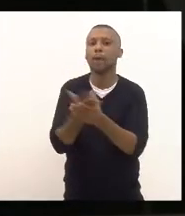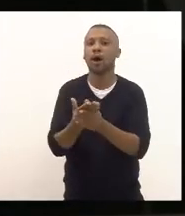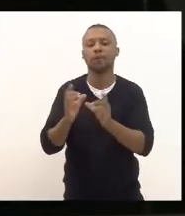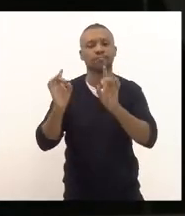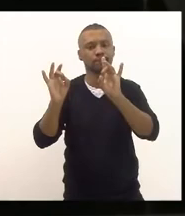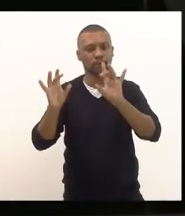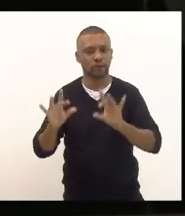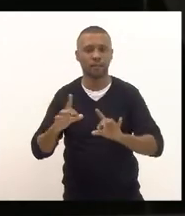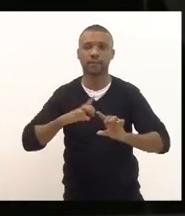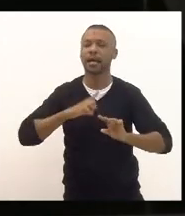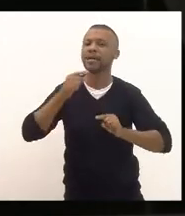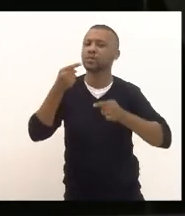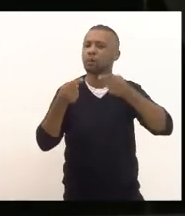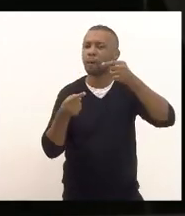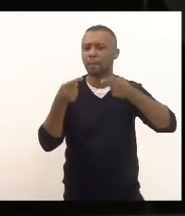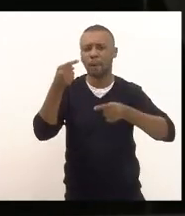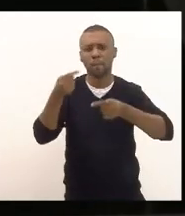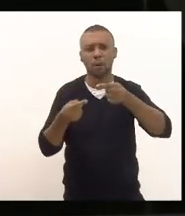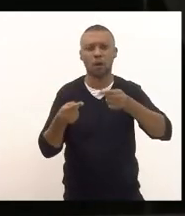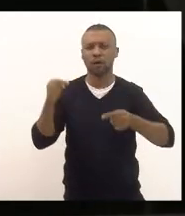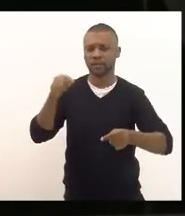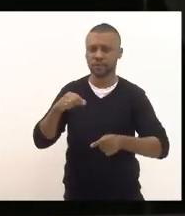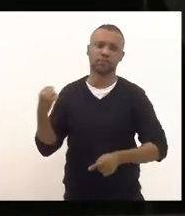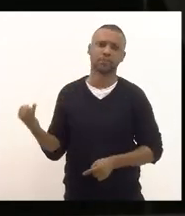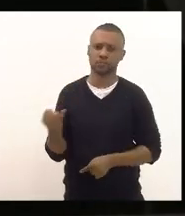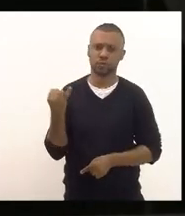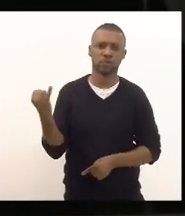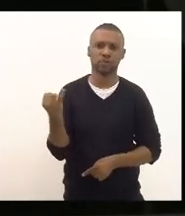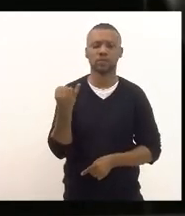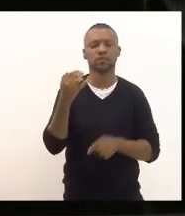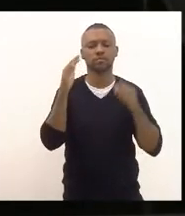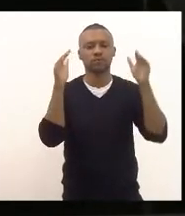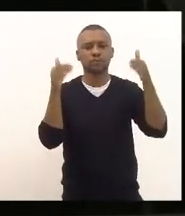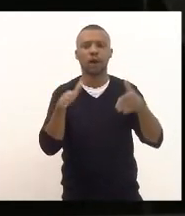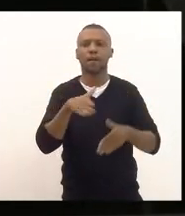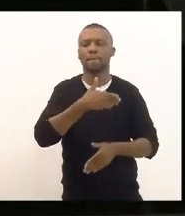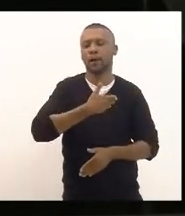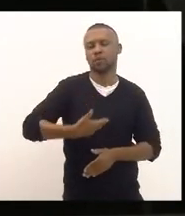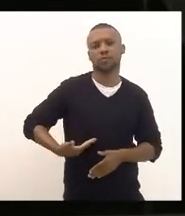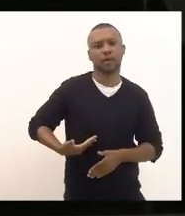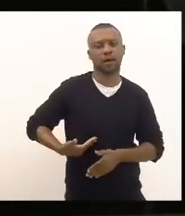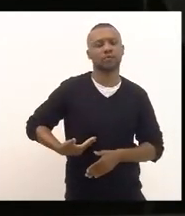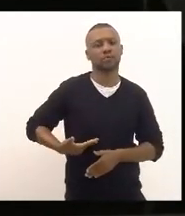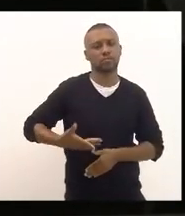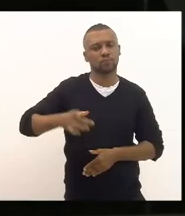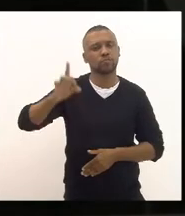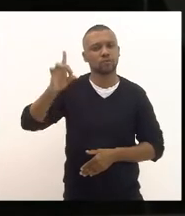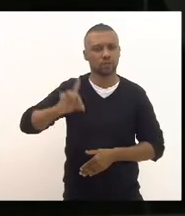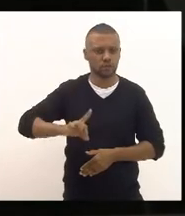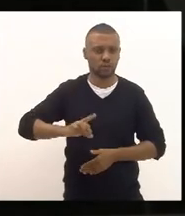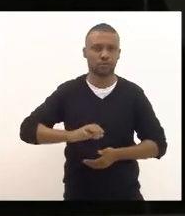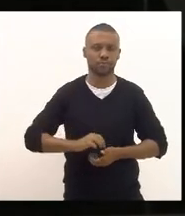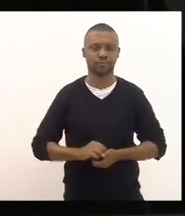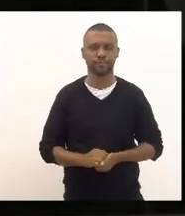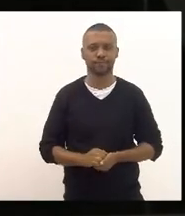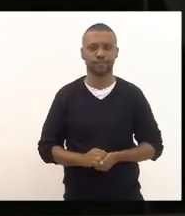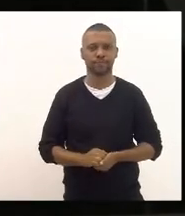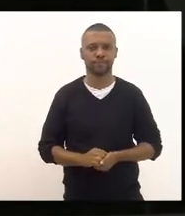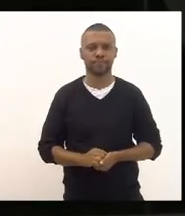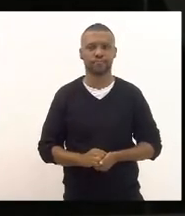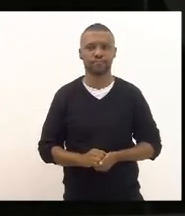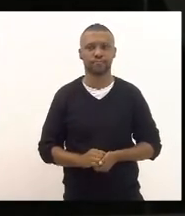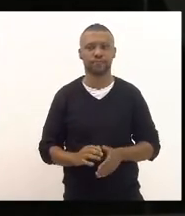conflitos que são fundamentais para o estado democrático do direito é não é